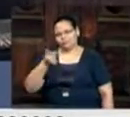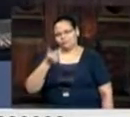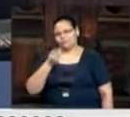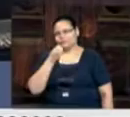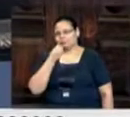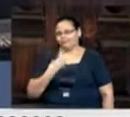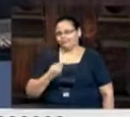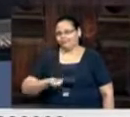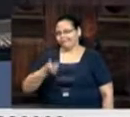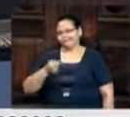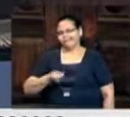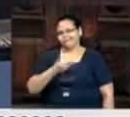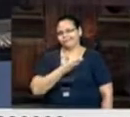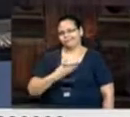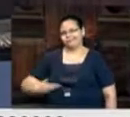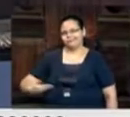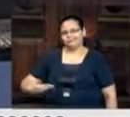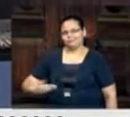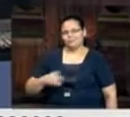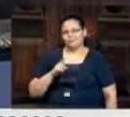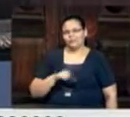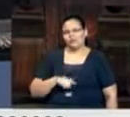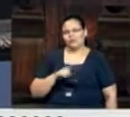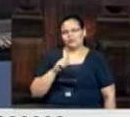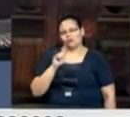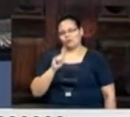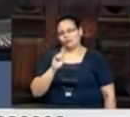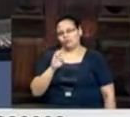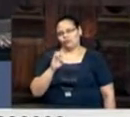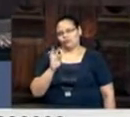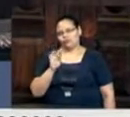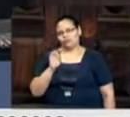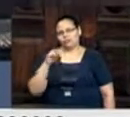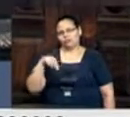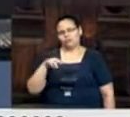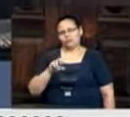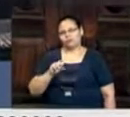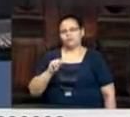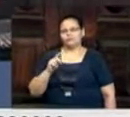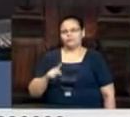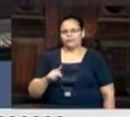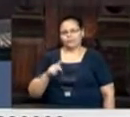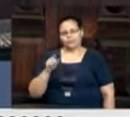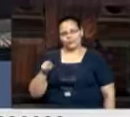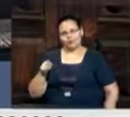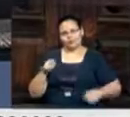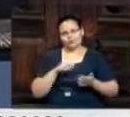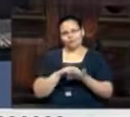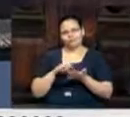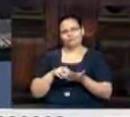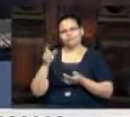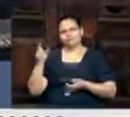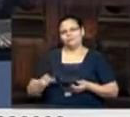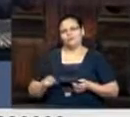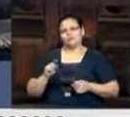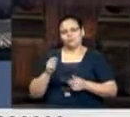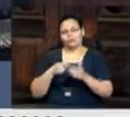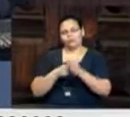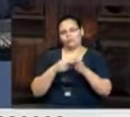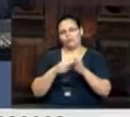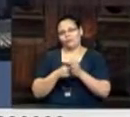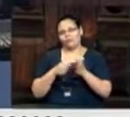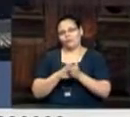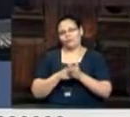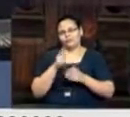que o governo do Estado e a Getransp, com os olhos fechados, os conselheiros da Getransp, que estão ali para defender o